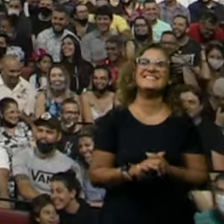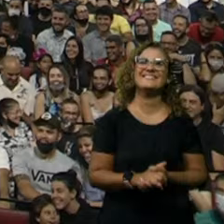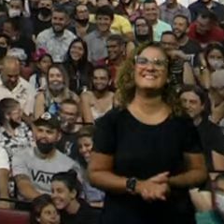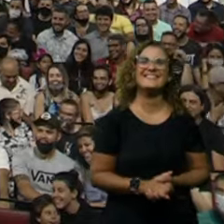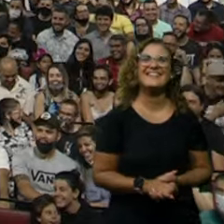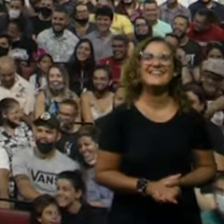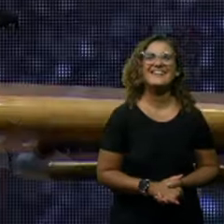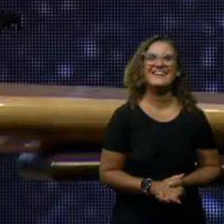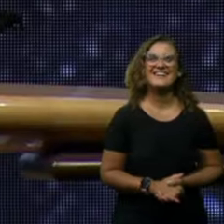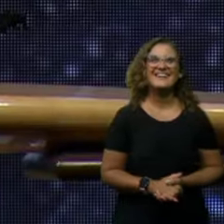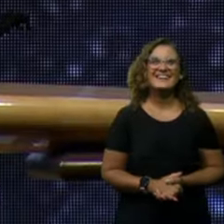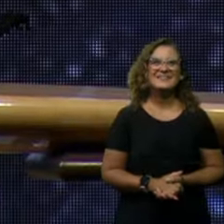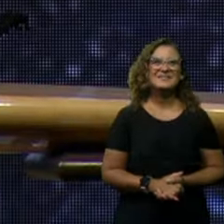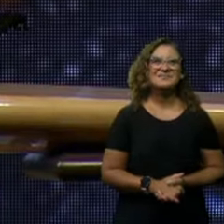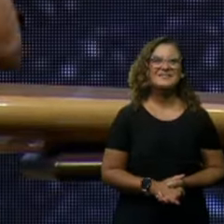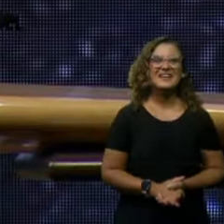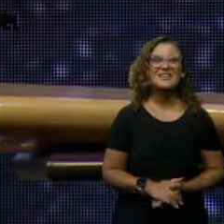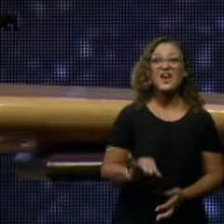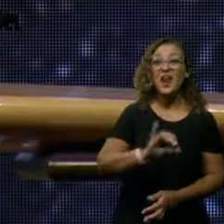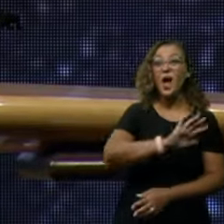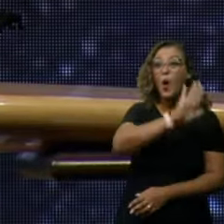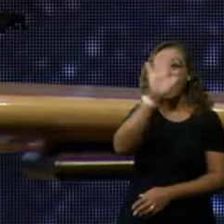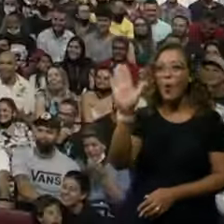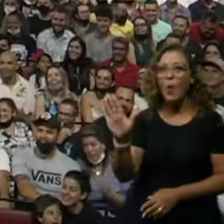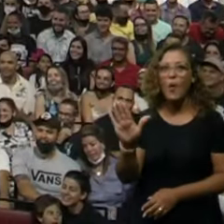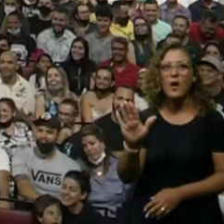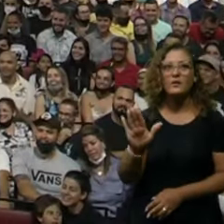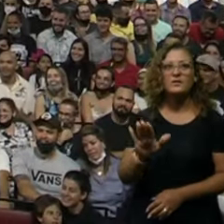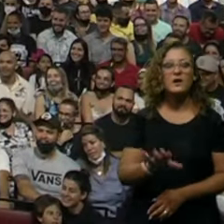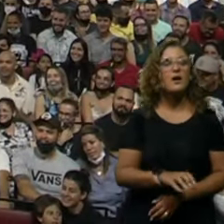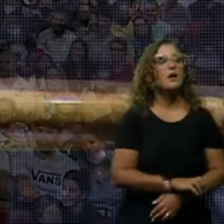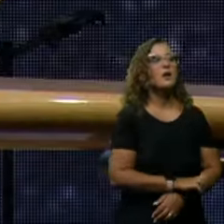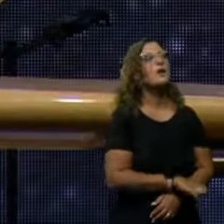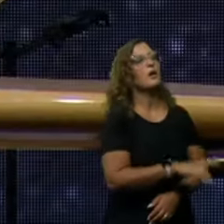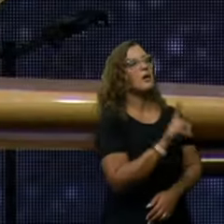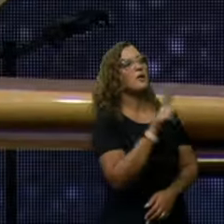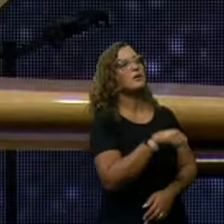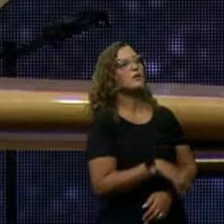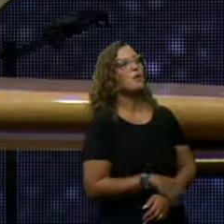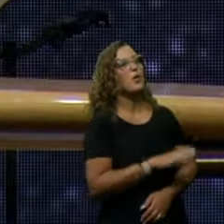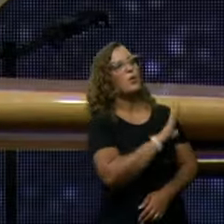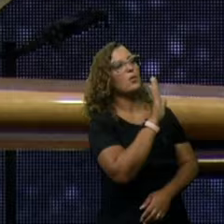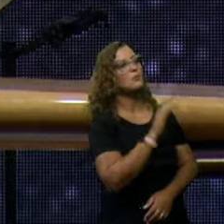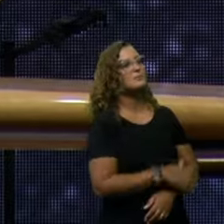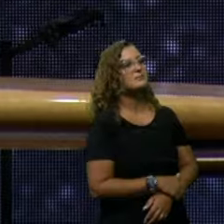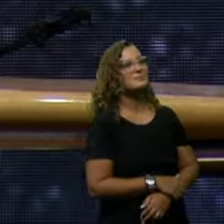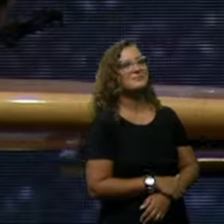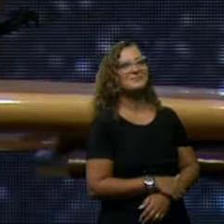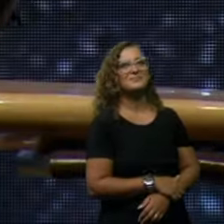meu destino é você vai falar oi para ele se faz aqui a ele